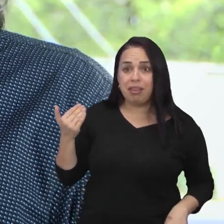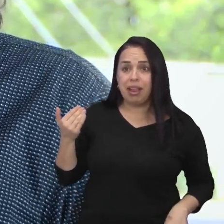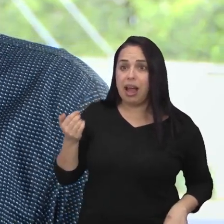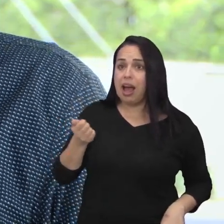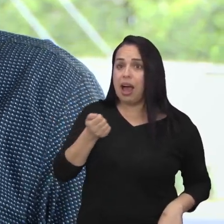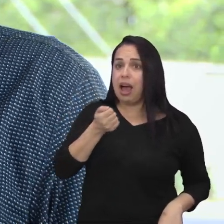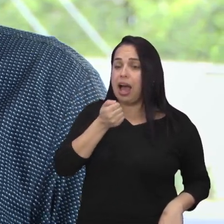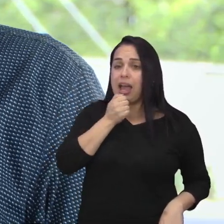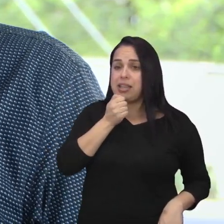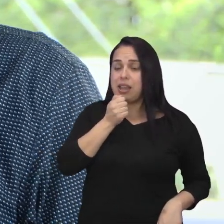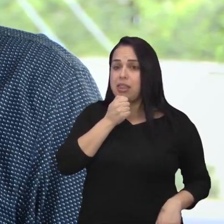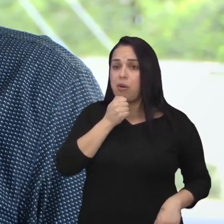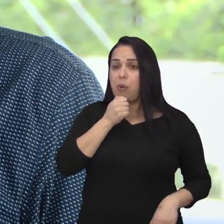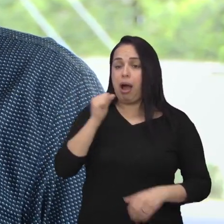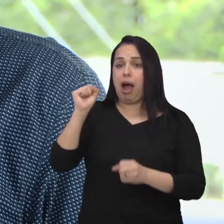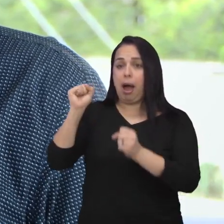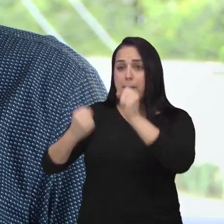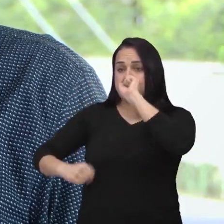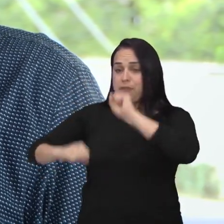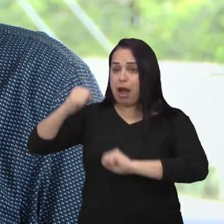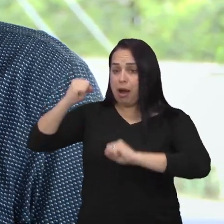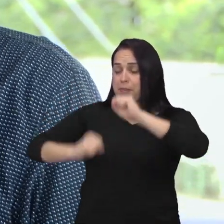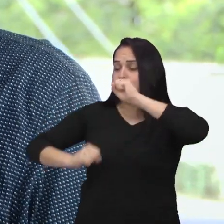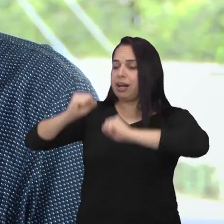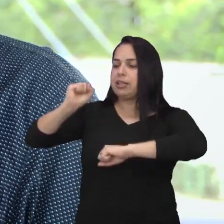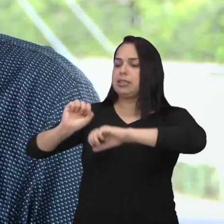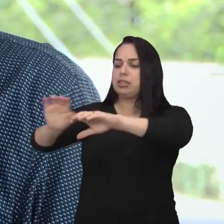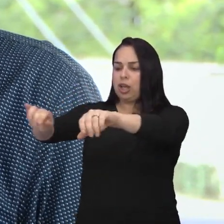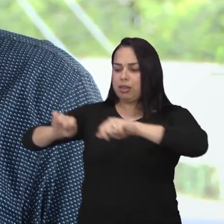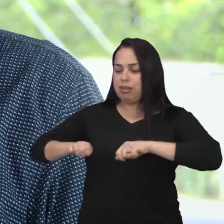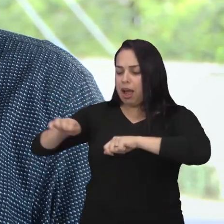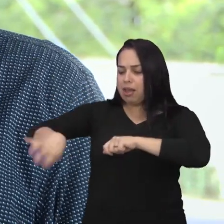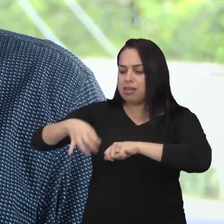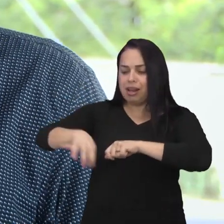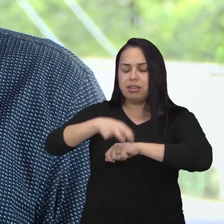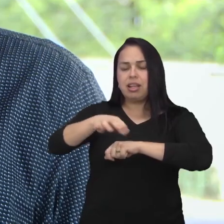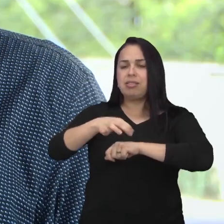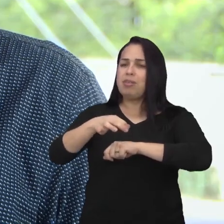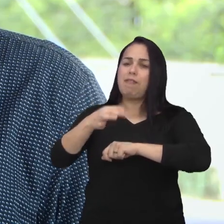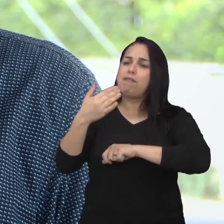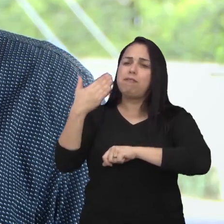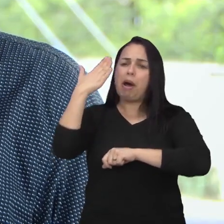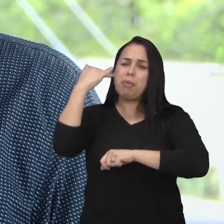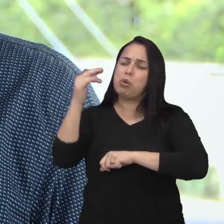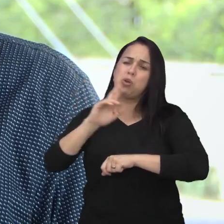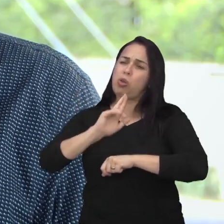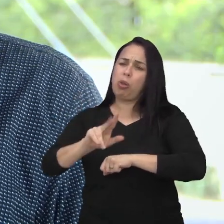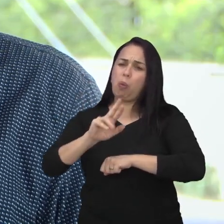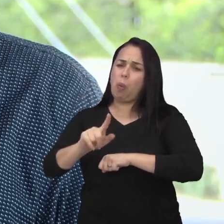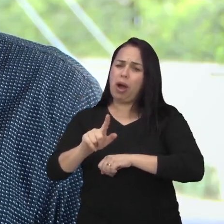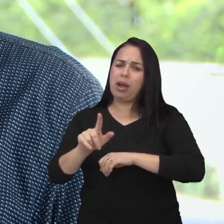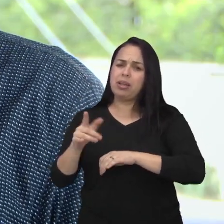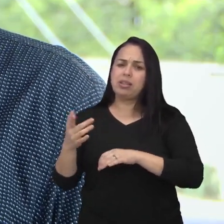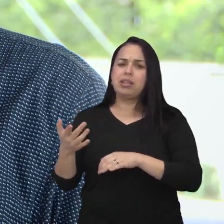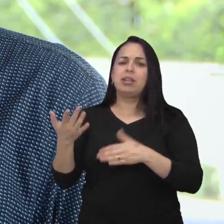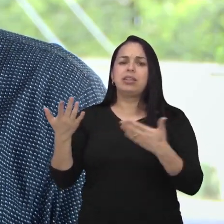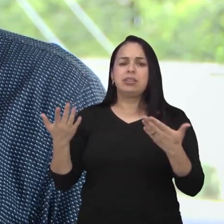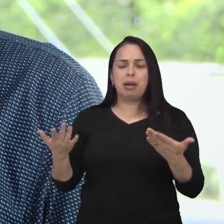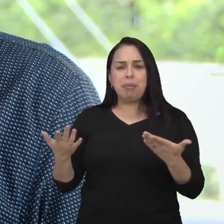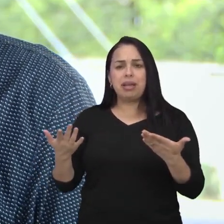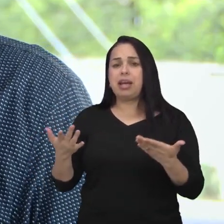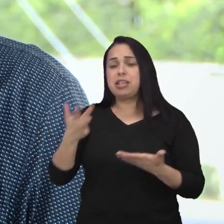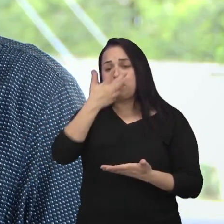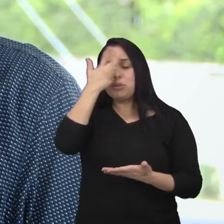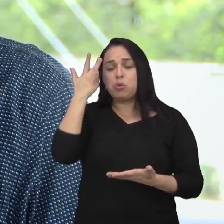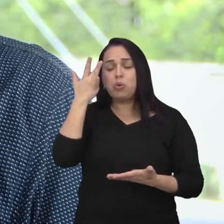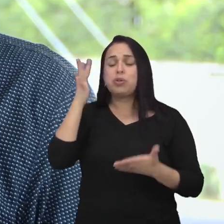era conhecida a tecelagem do povo em geral, né, porque só os especialistas conheciam as obras